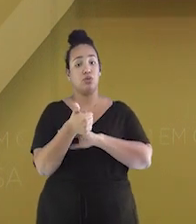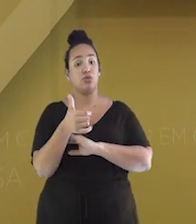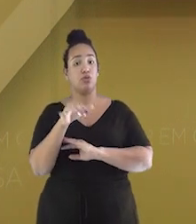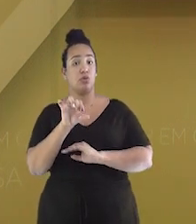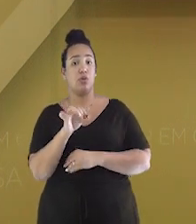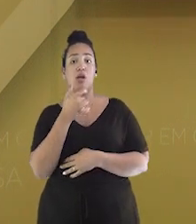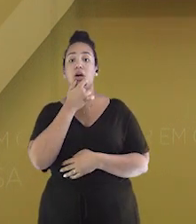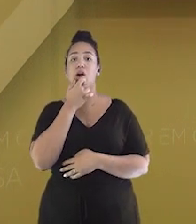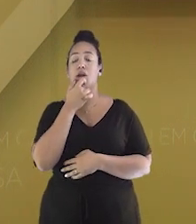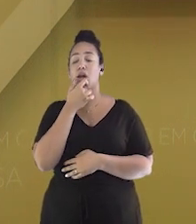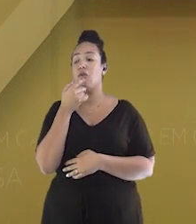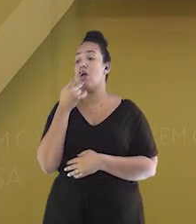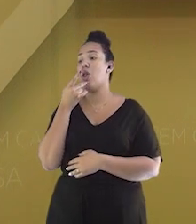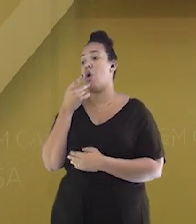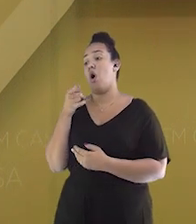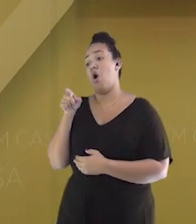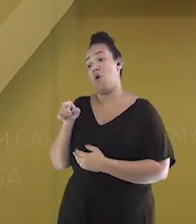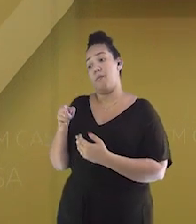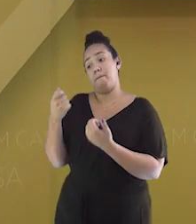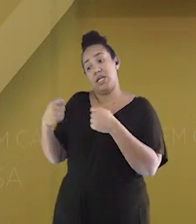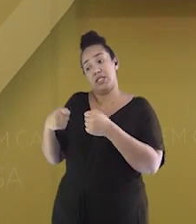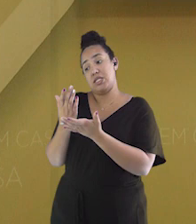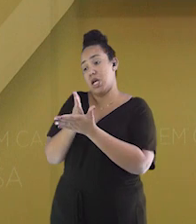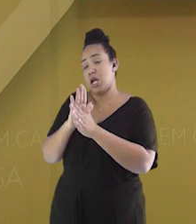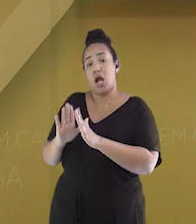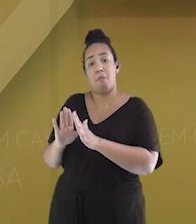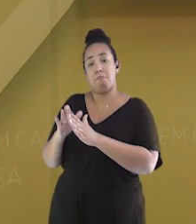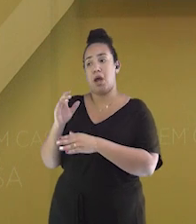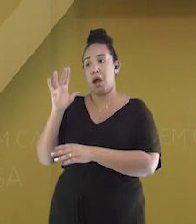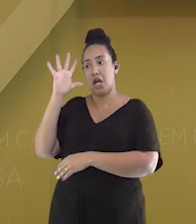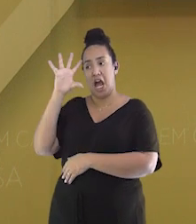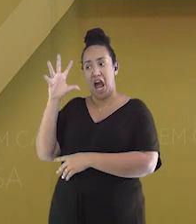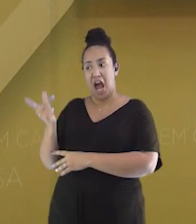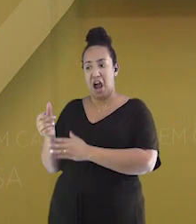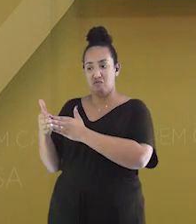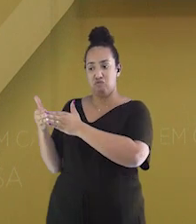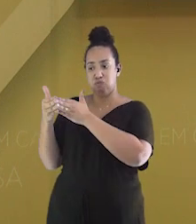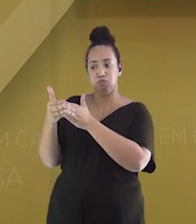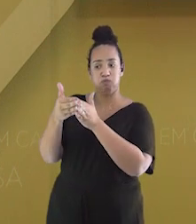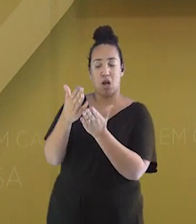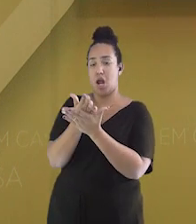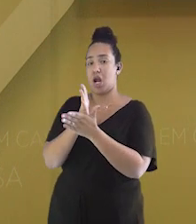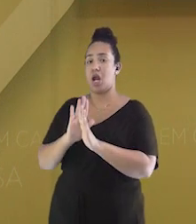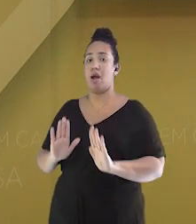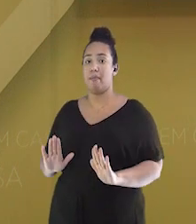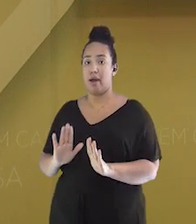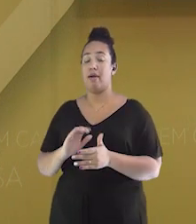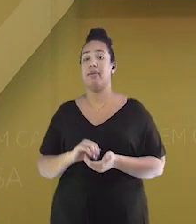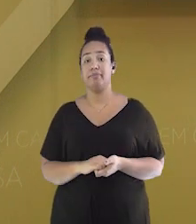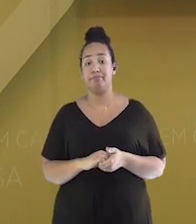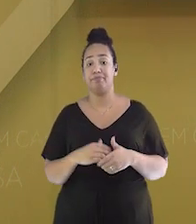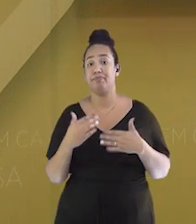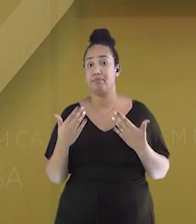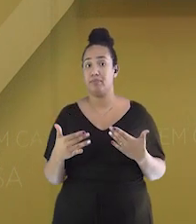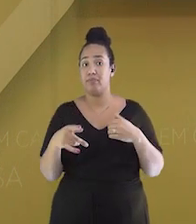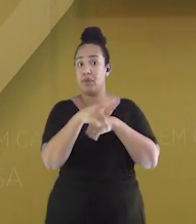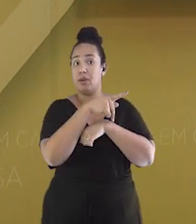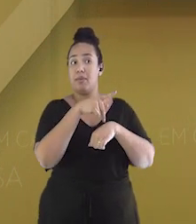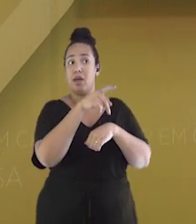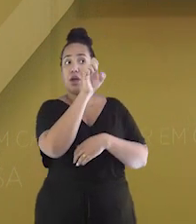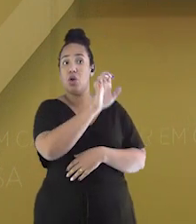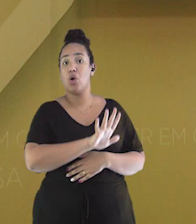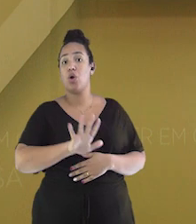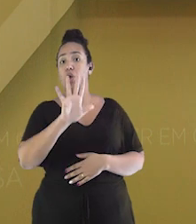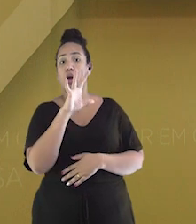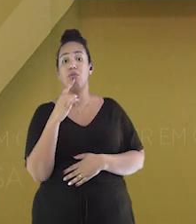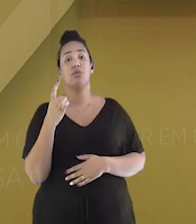a exigir que o Brasil acabasse com o tráfico de escravizados. Com influência mundial, o país europeu tinha seus próprios